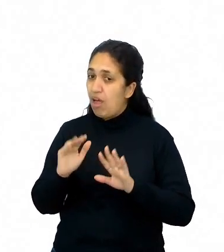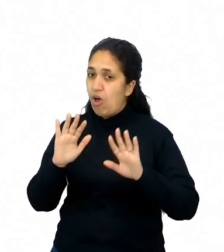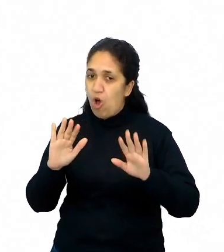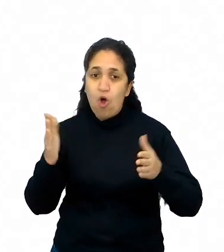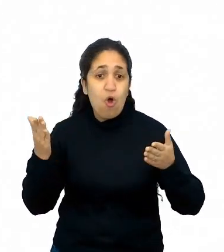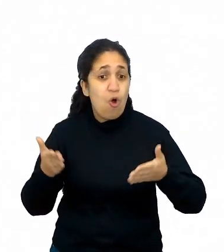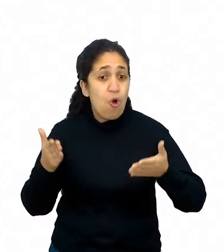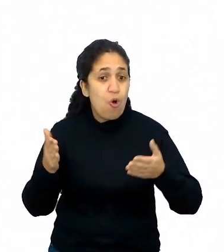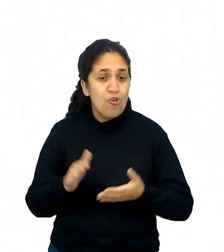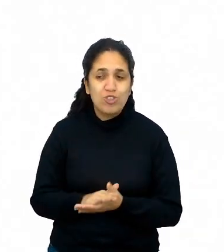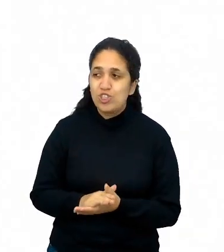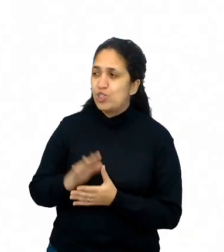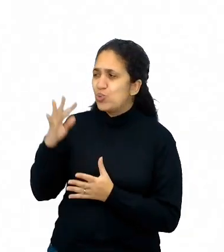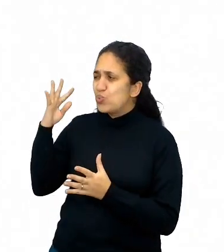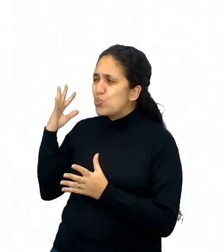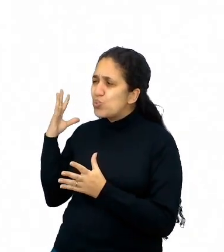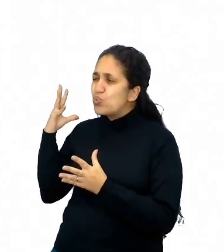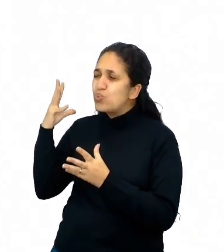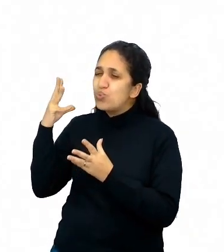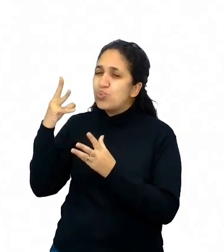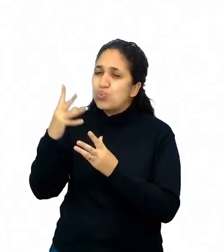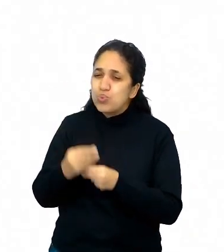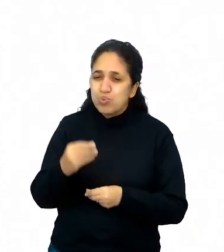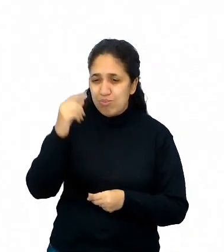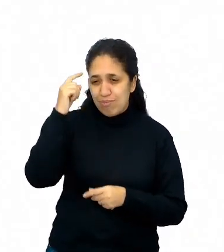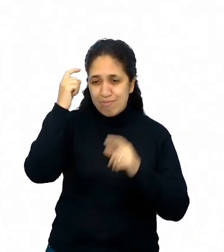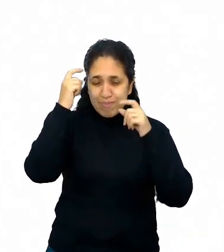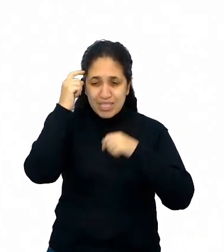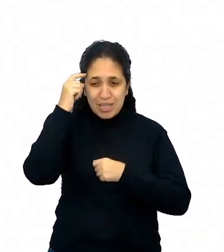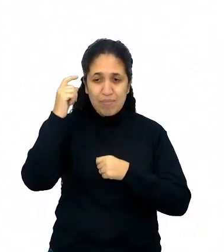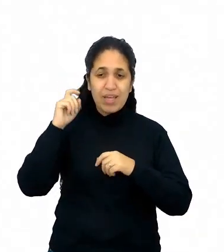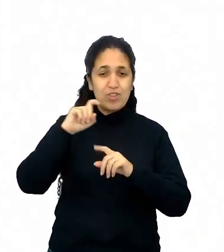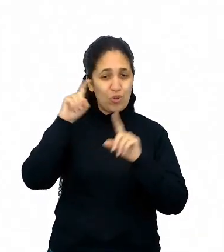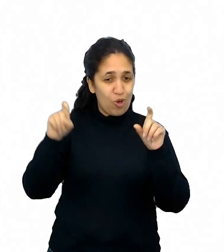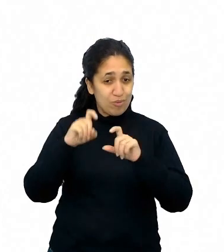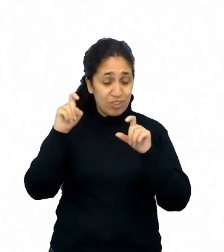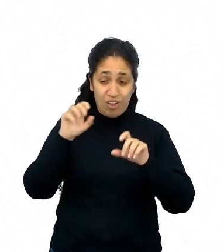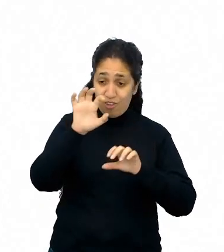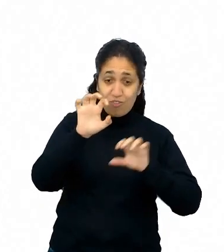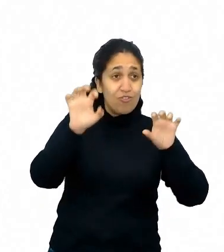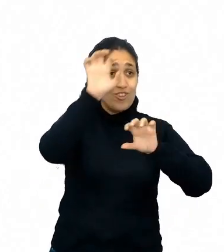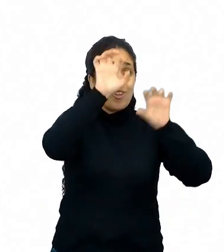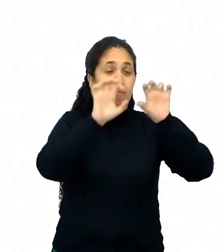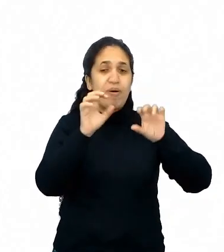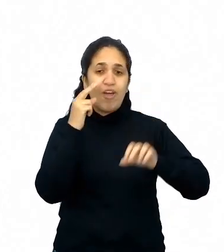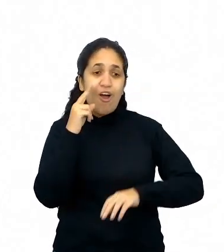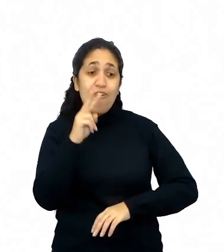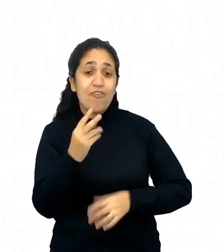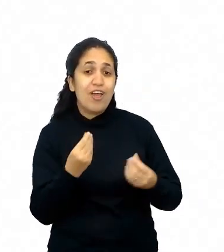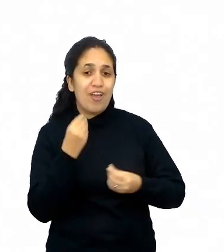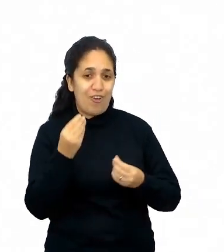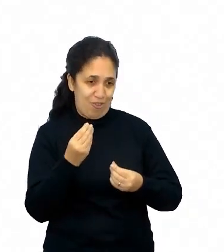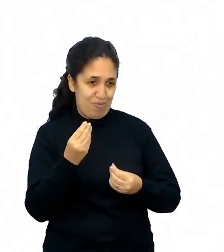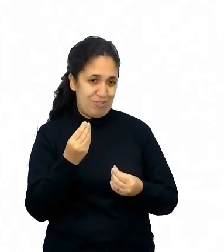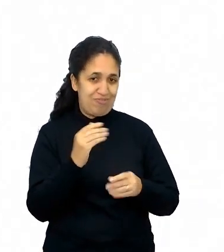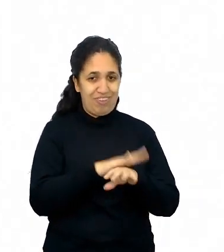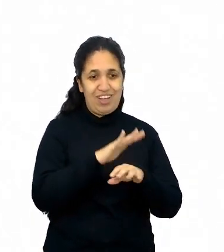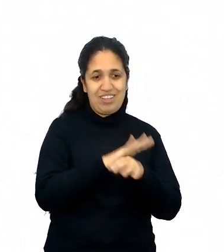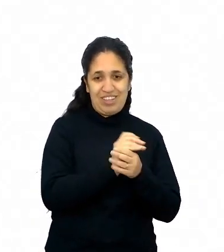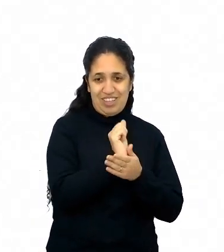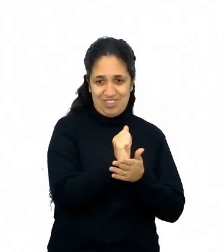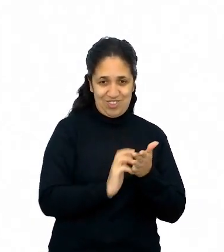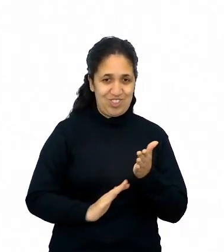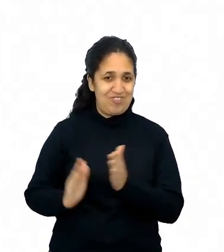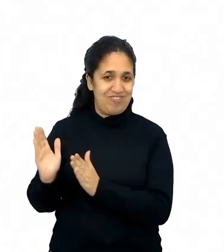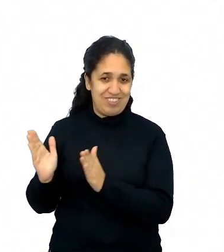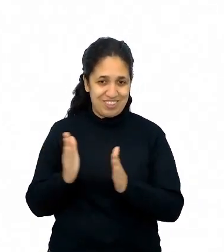a gente vai pegar todo esse pensamento computacional e fluxograma e vamos ver como ele funciona na aplicação de atividades da